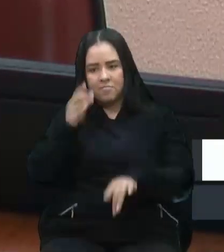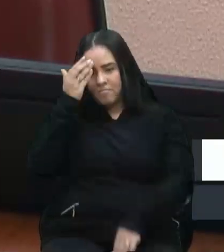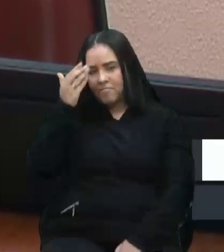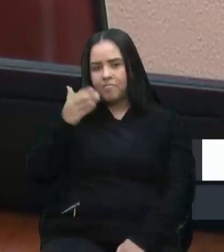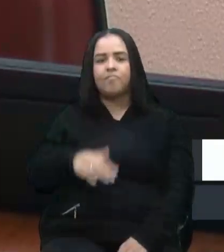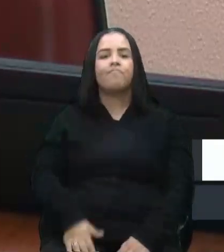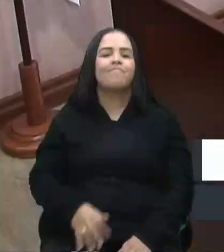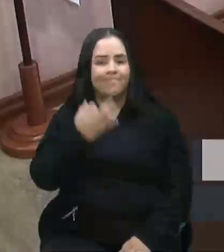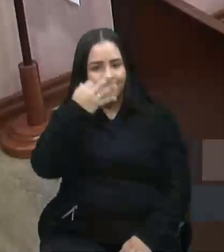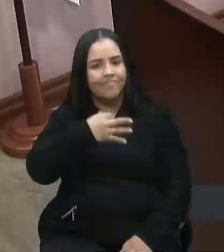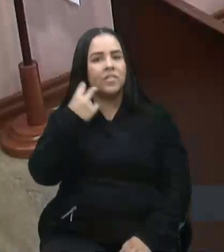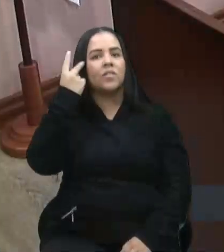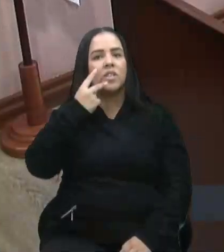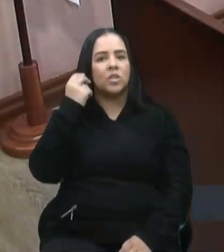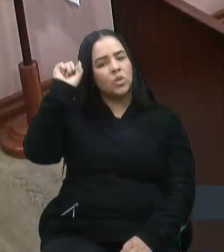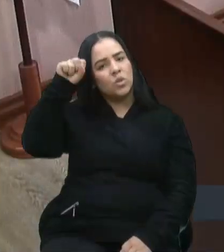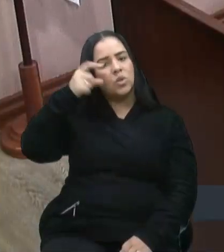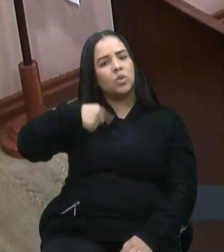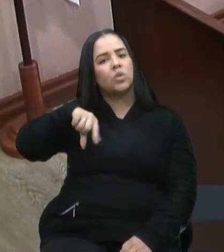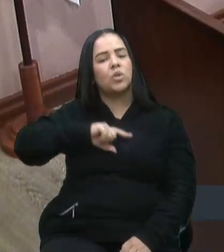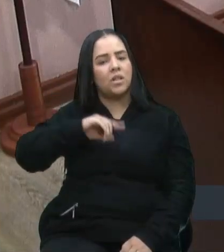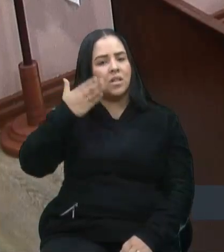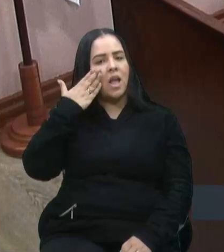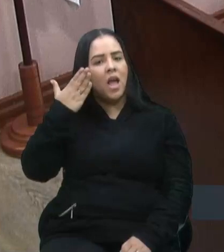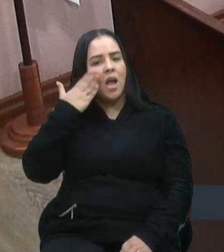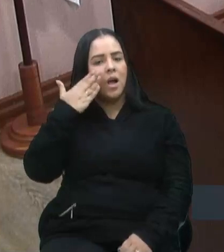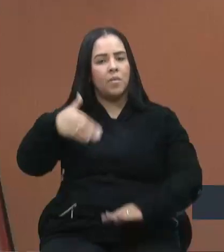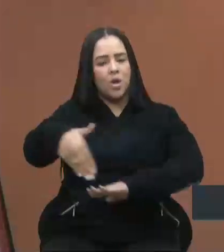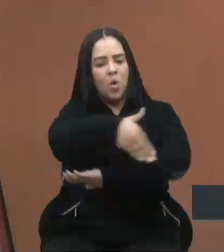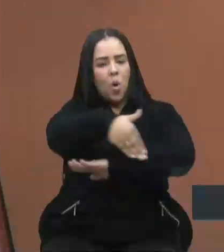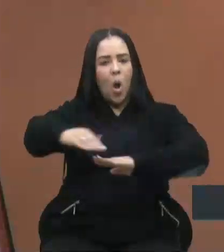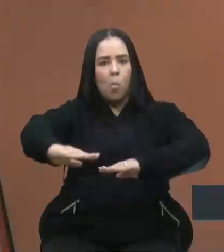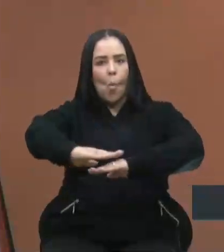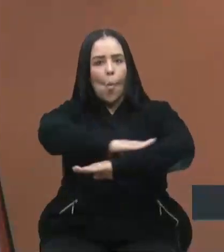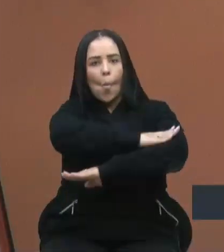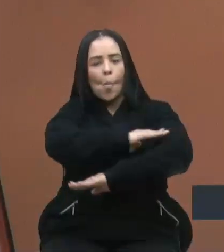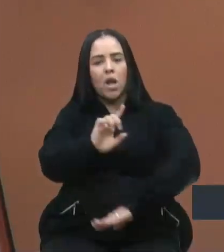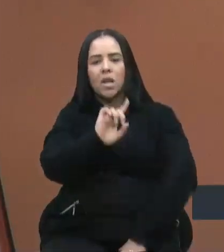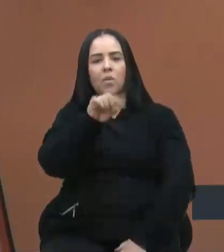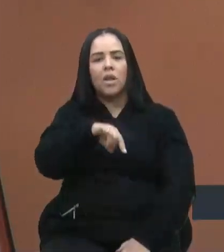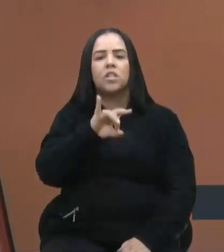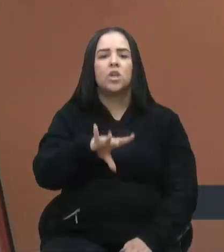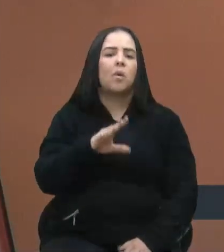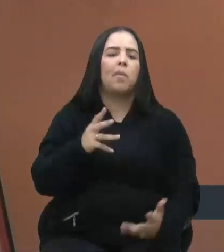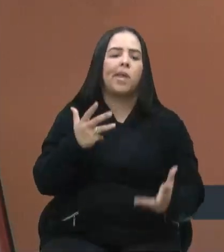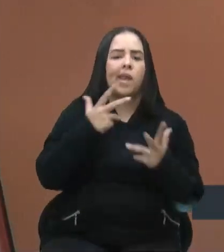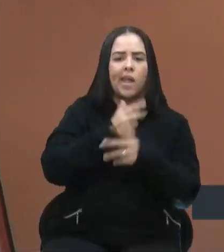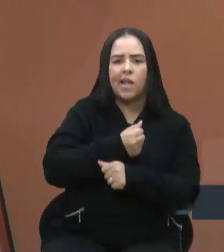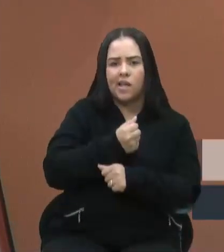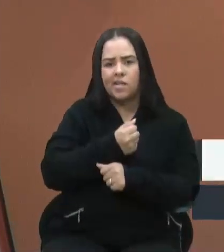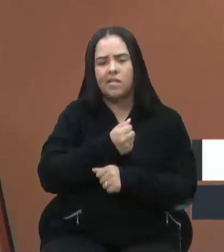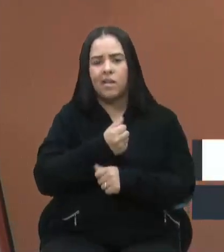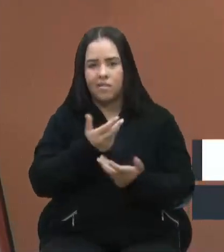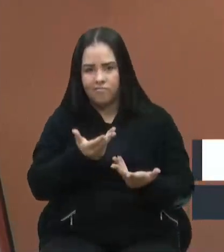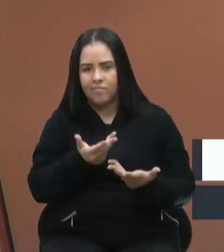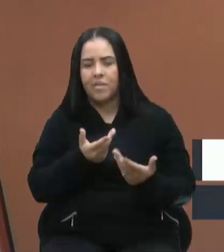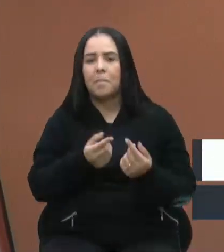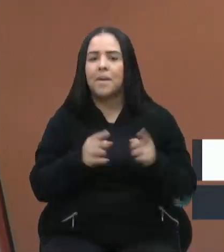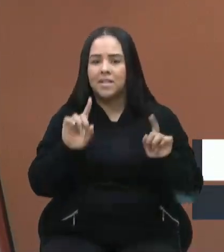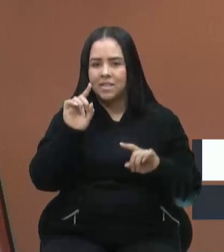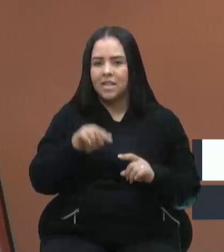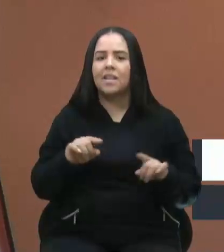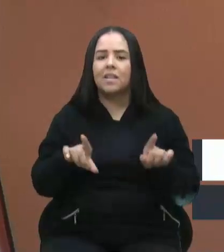certeza, vereador Xuxa. A gente sabe que pavimentação de rua não é só questão, né, de ficar mais bonito, de embelezar o bairro, mas é